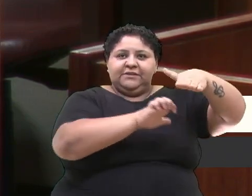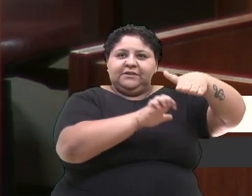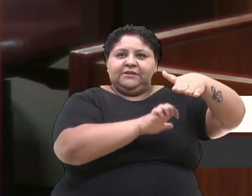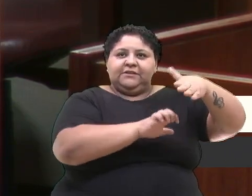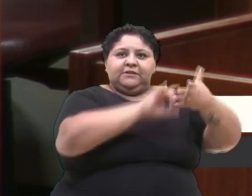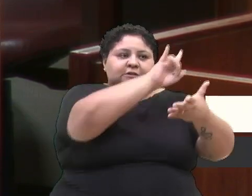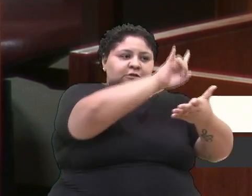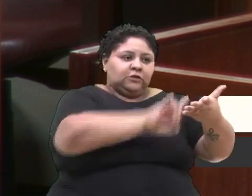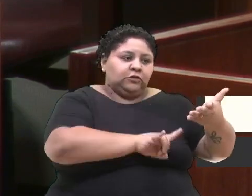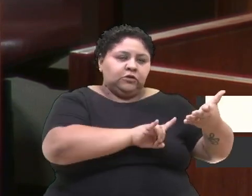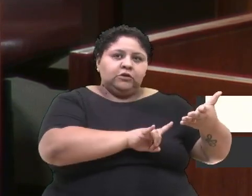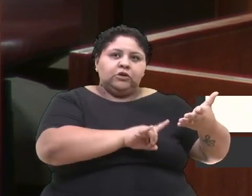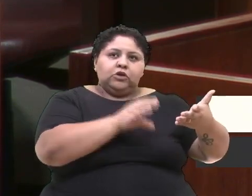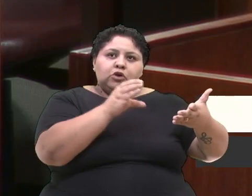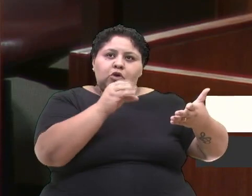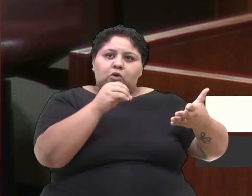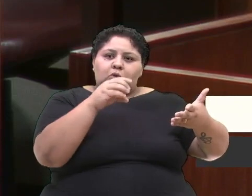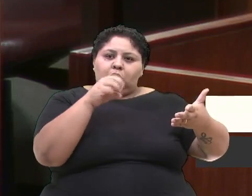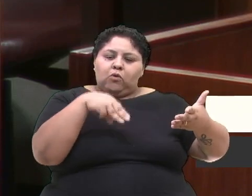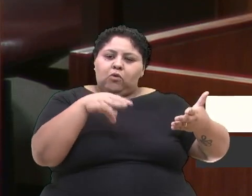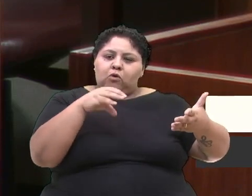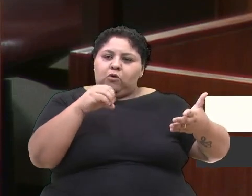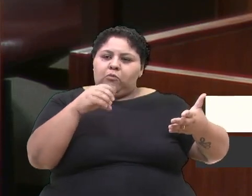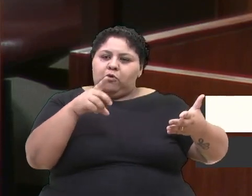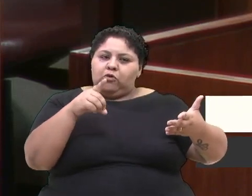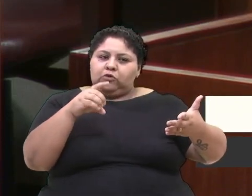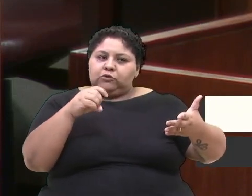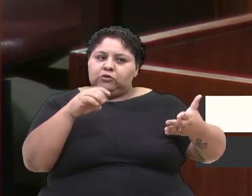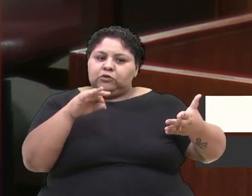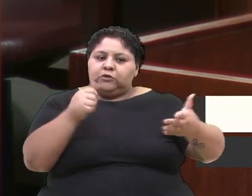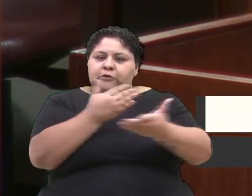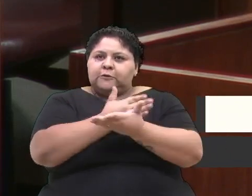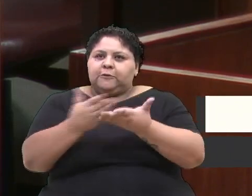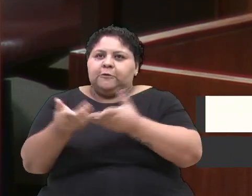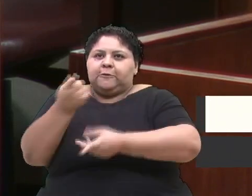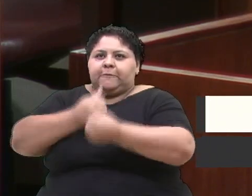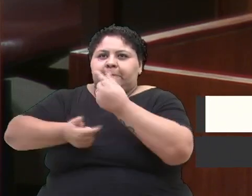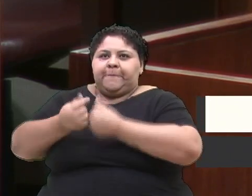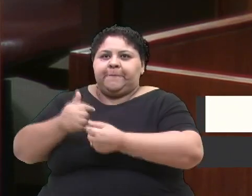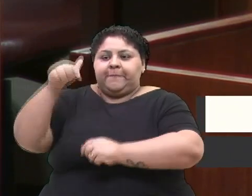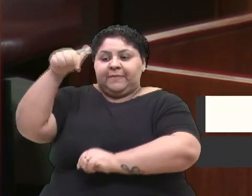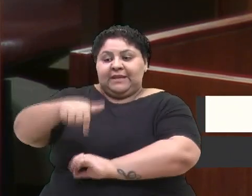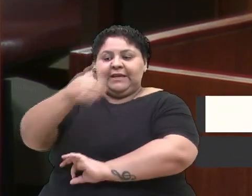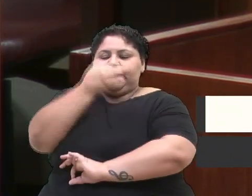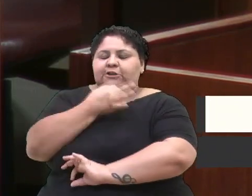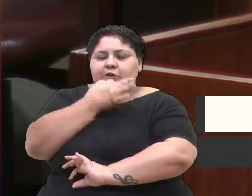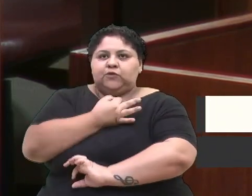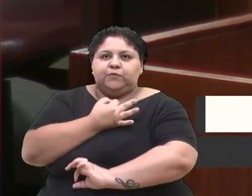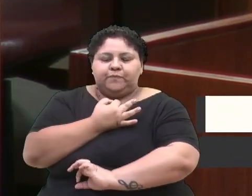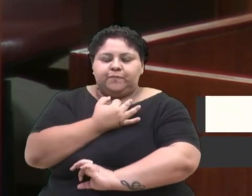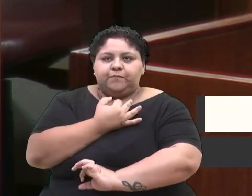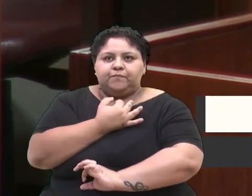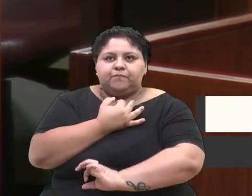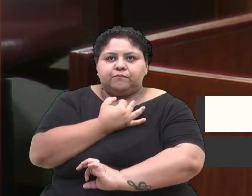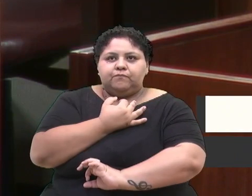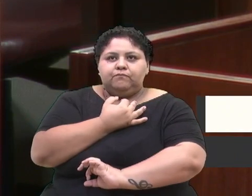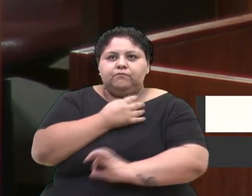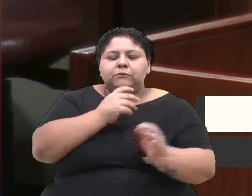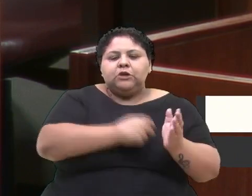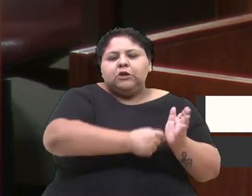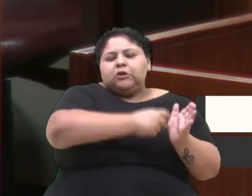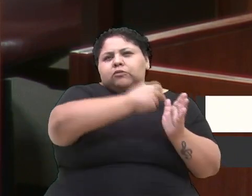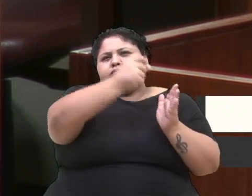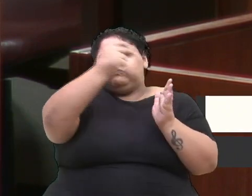de comodato, onde lhe foi transmitida a administração da SEASA de Caxias do Sul. Ao longo dos anos,